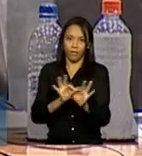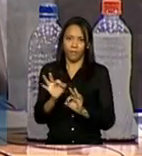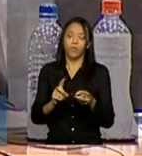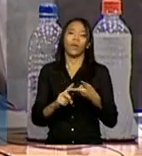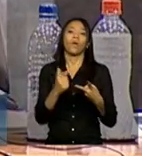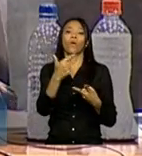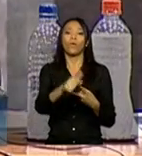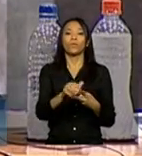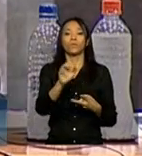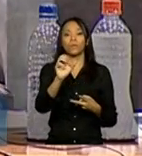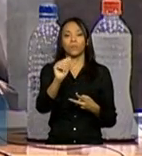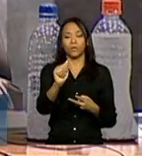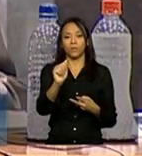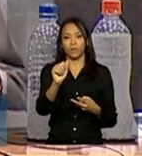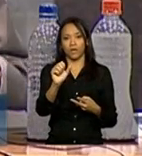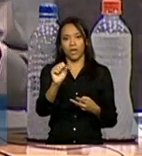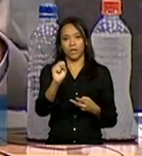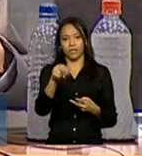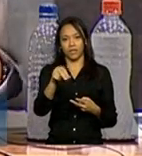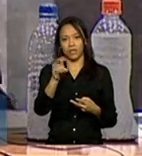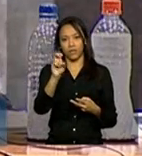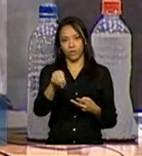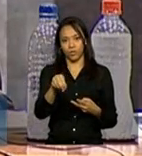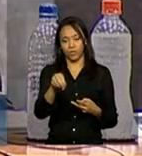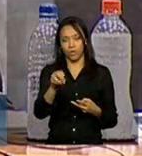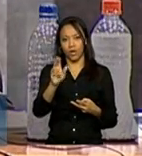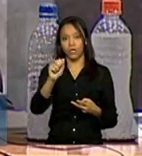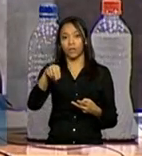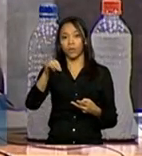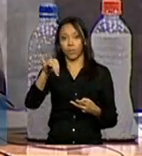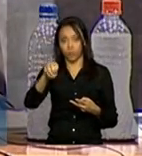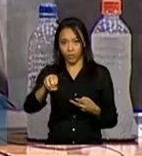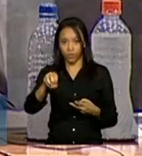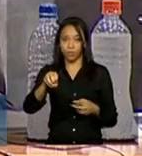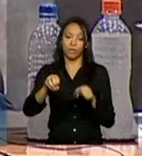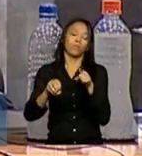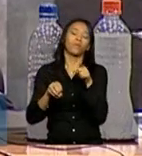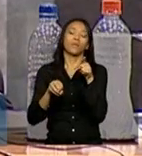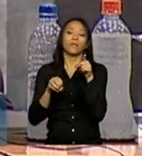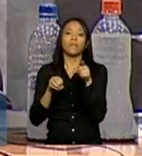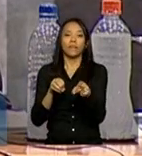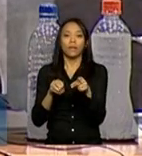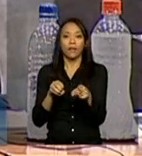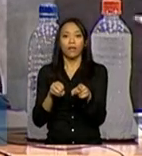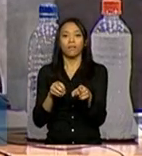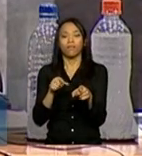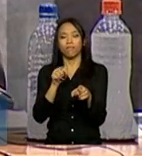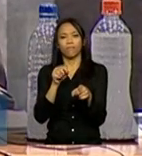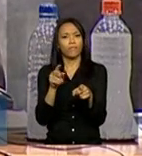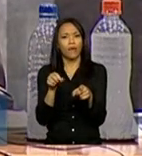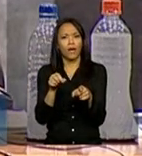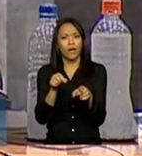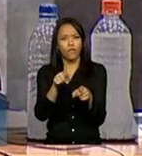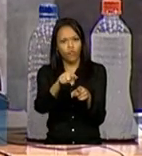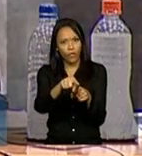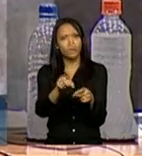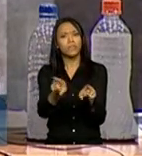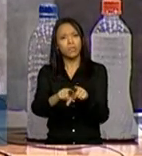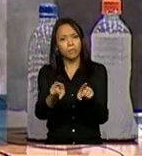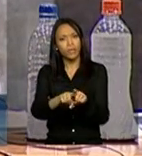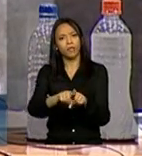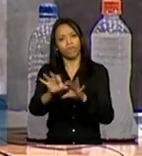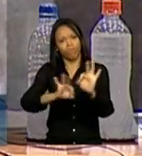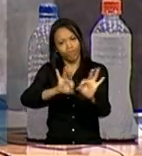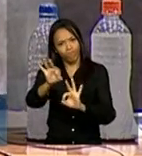Antônio mesmo, ocorreu que algumas turbinas puderam ser ativadas antes do prazo